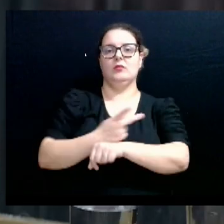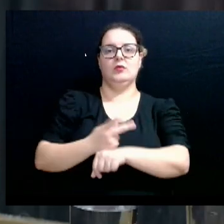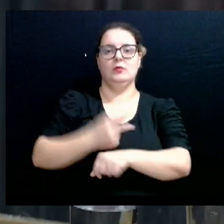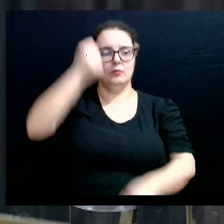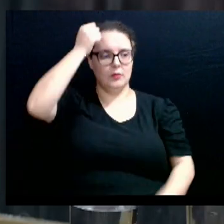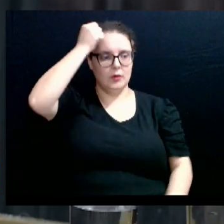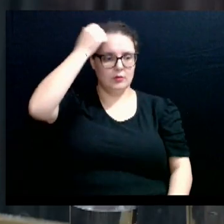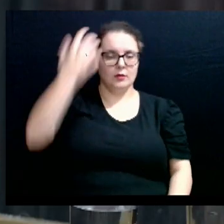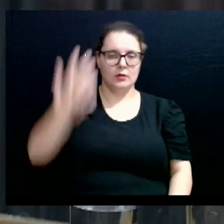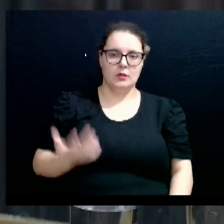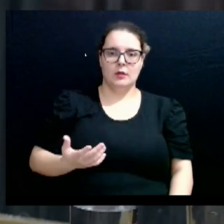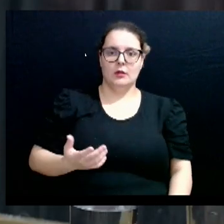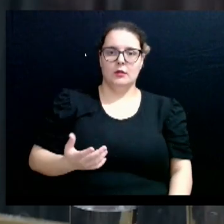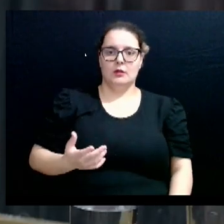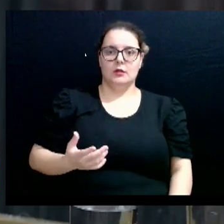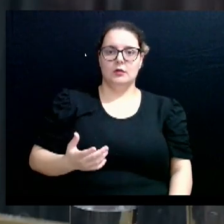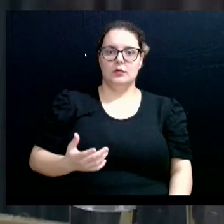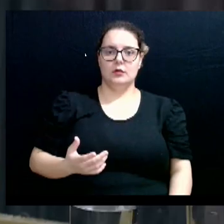depois,